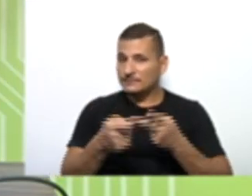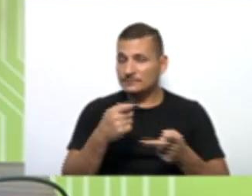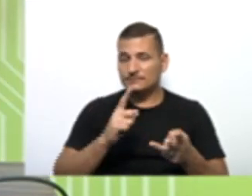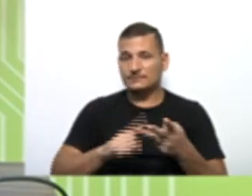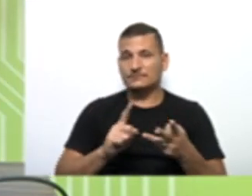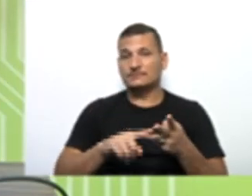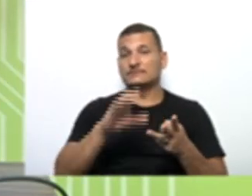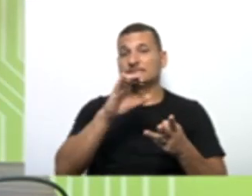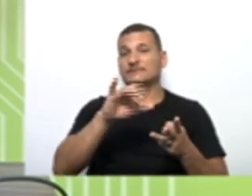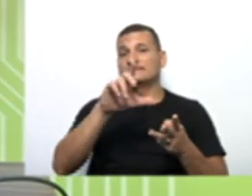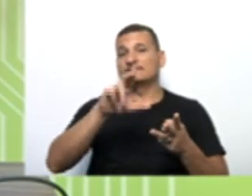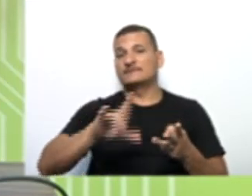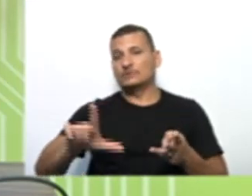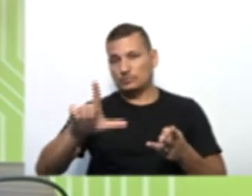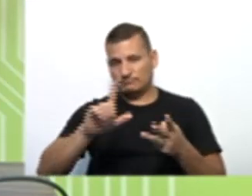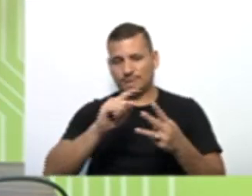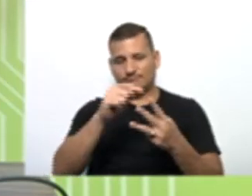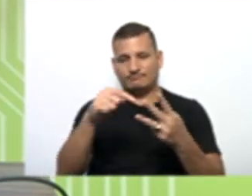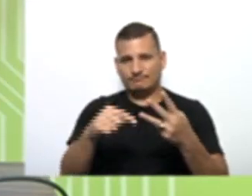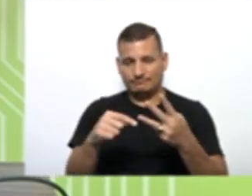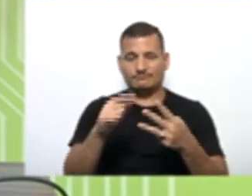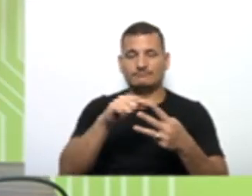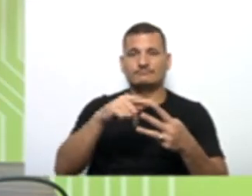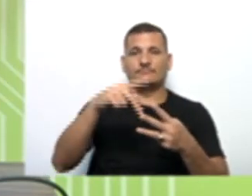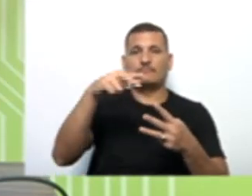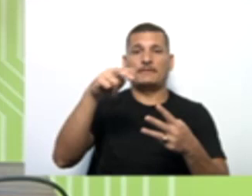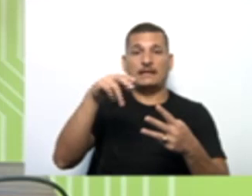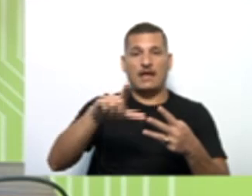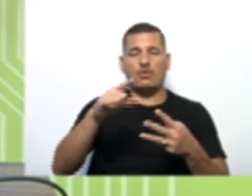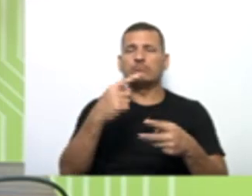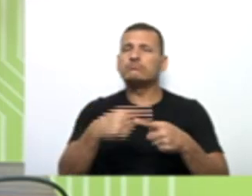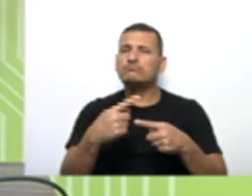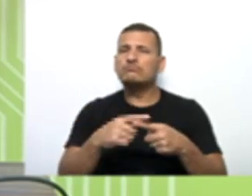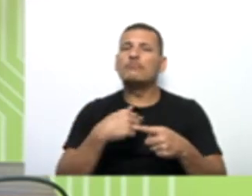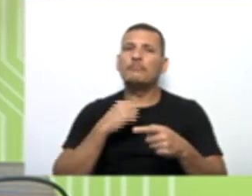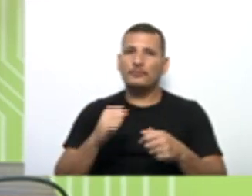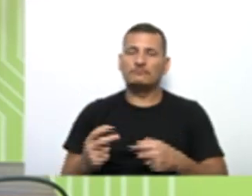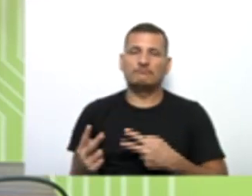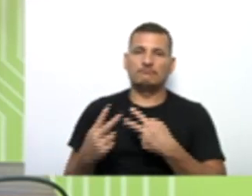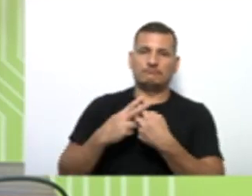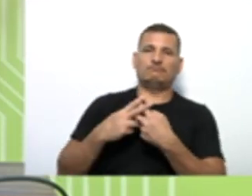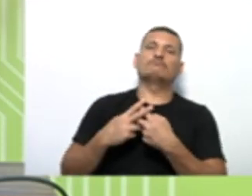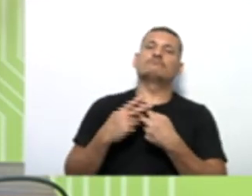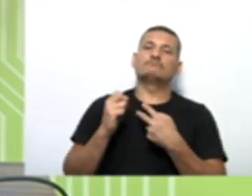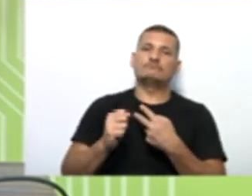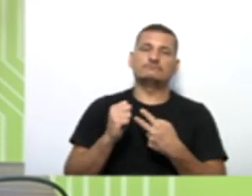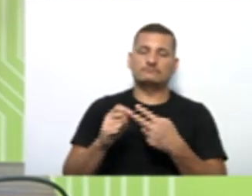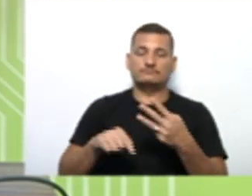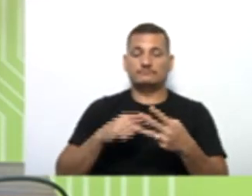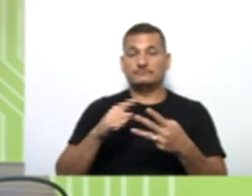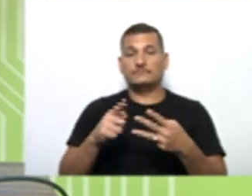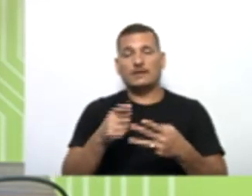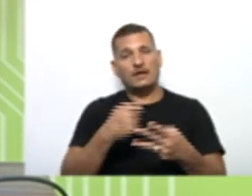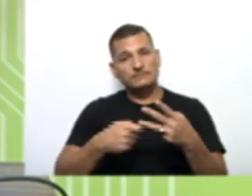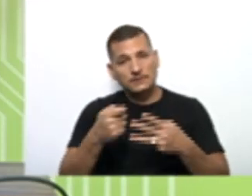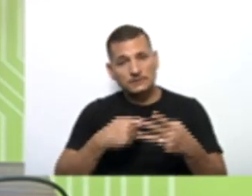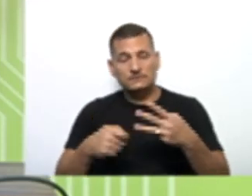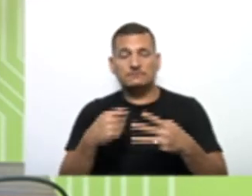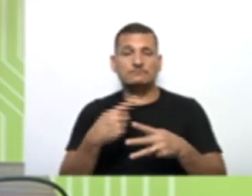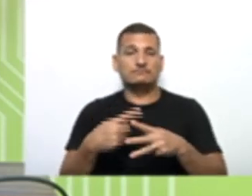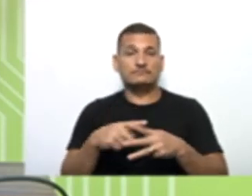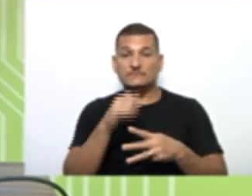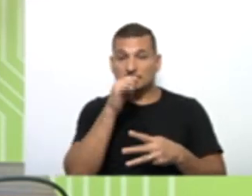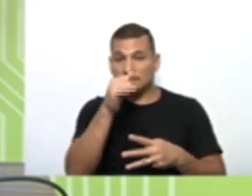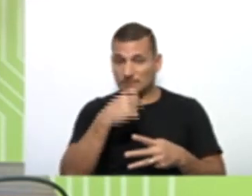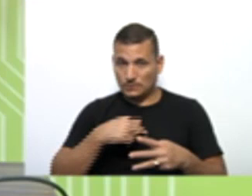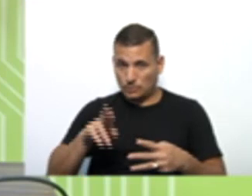e na esfera civil. Penal por quê? Eu posso ser preso por esse crime, né? Administrativo por quê? Se eu tiver